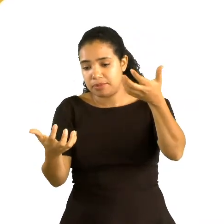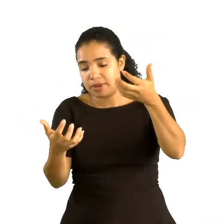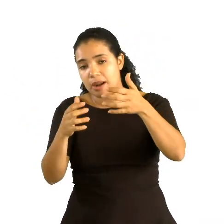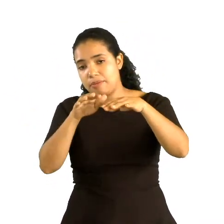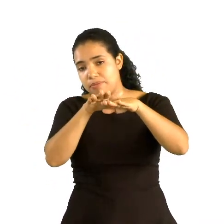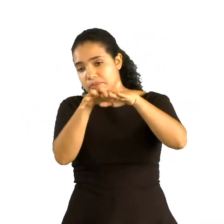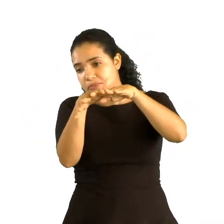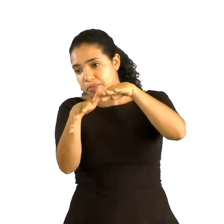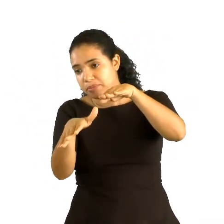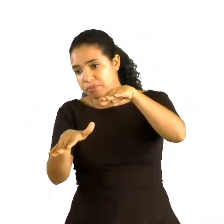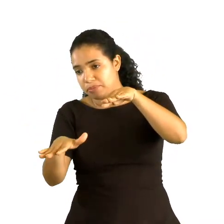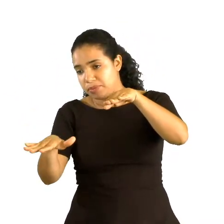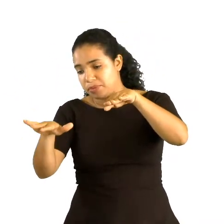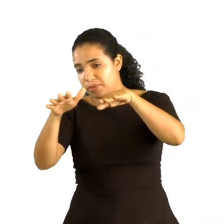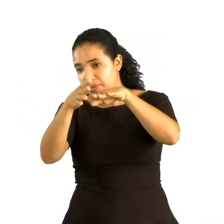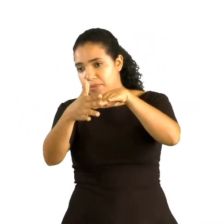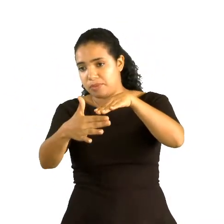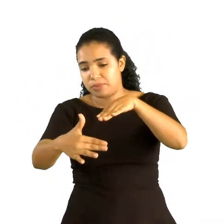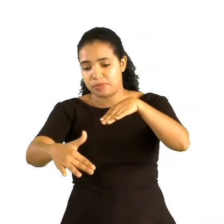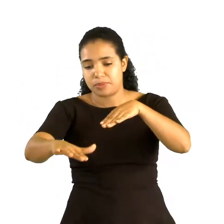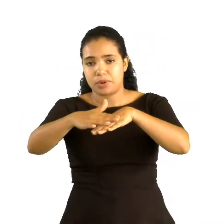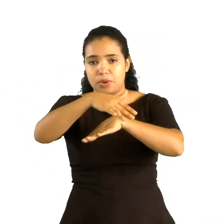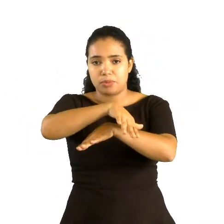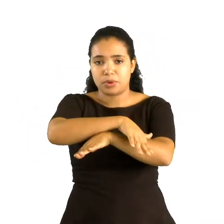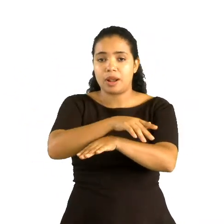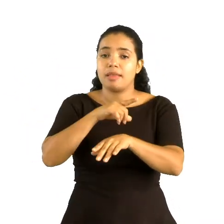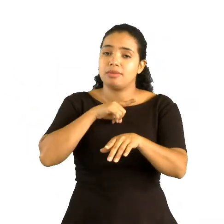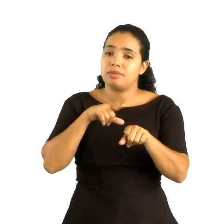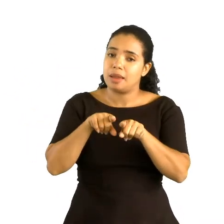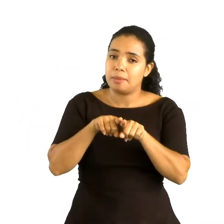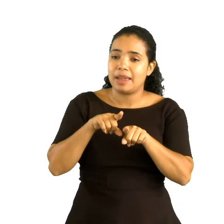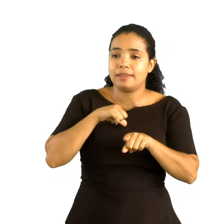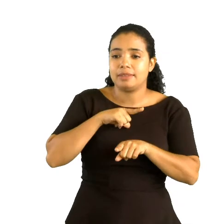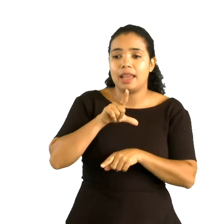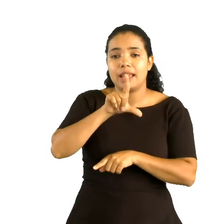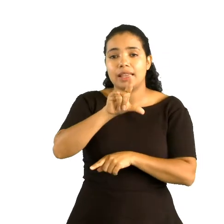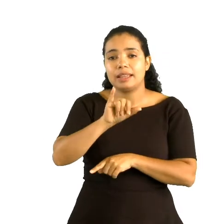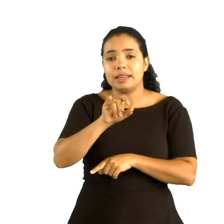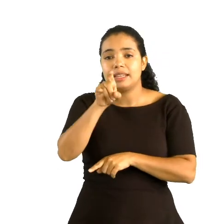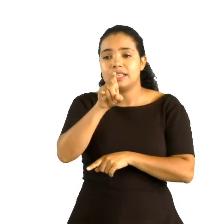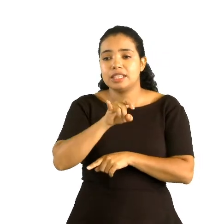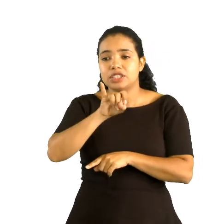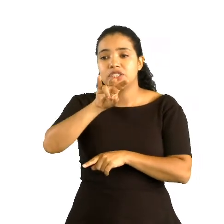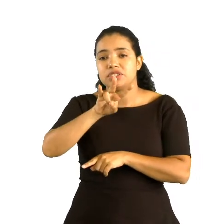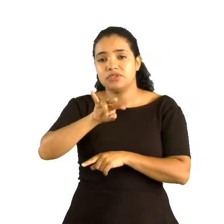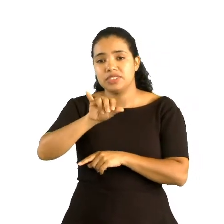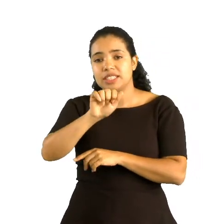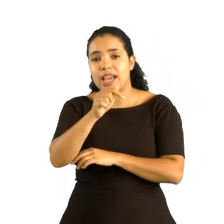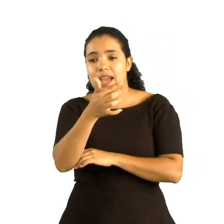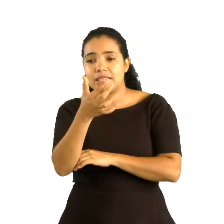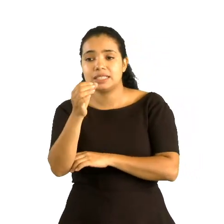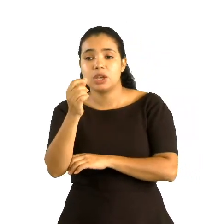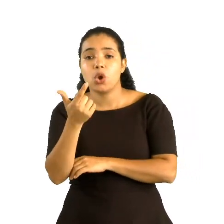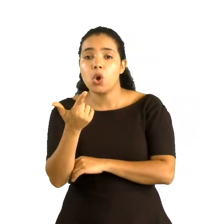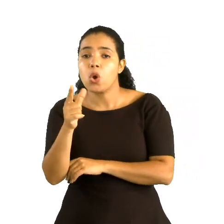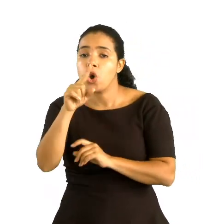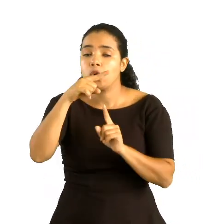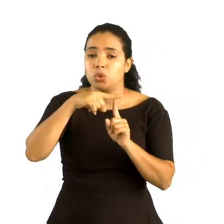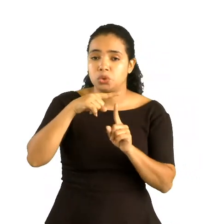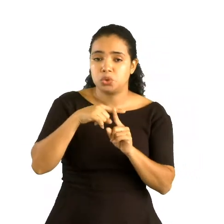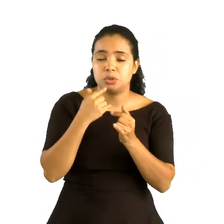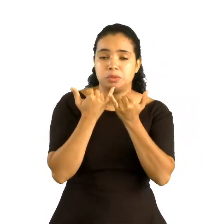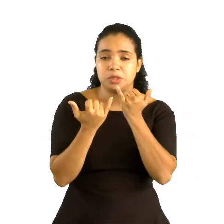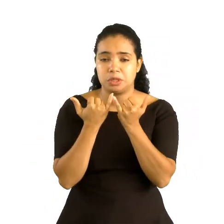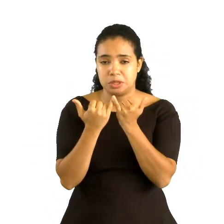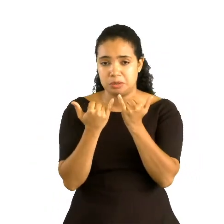a lixiviação, que é um outro tipo de erosão também, que é causada pelo escoamento de águas, muito